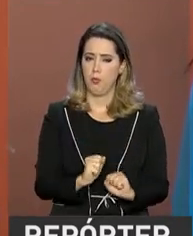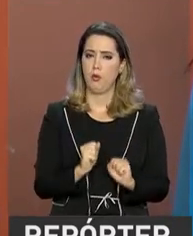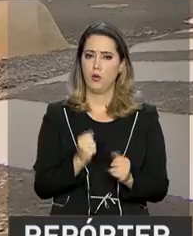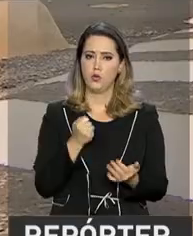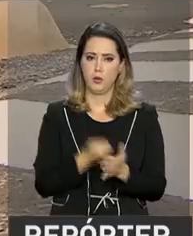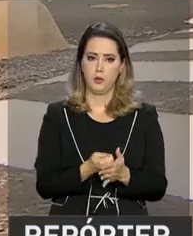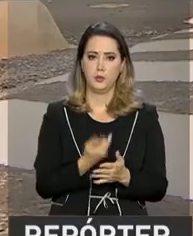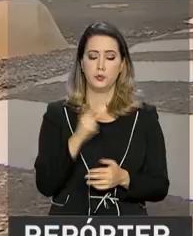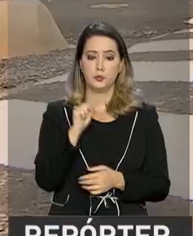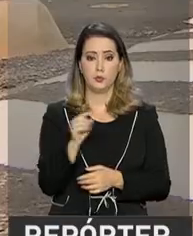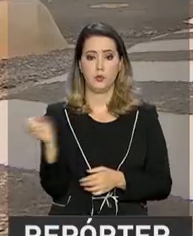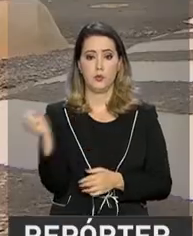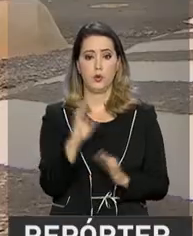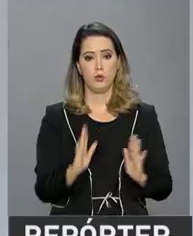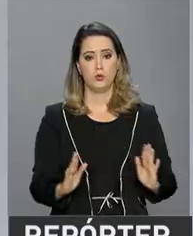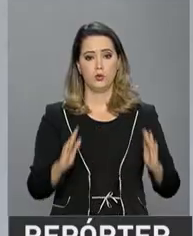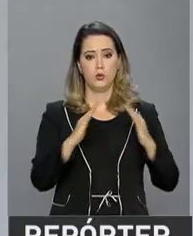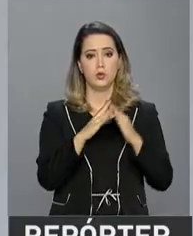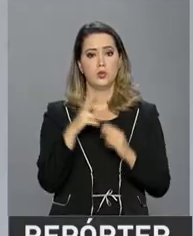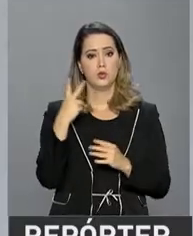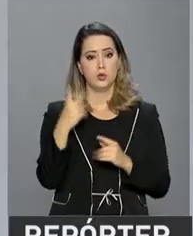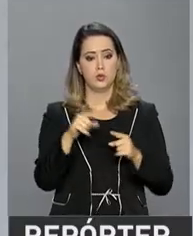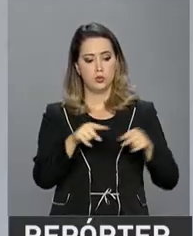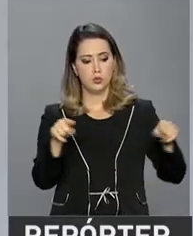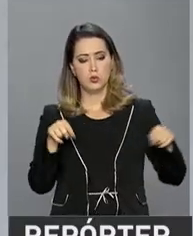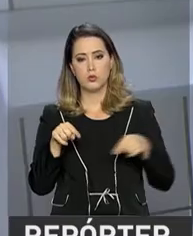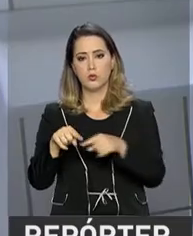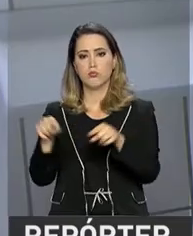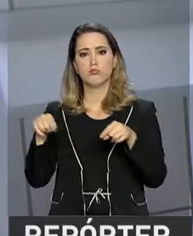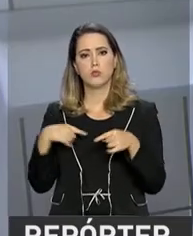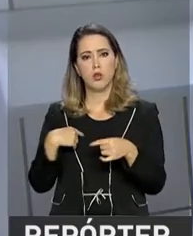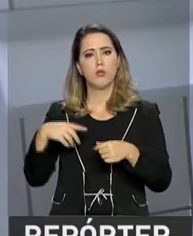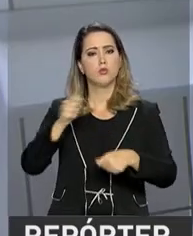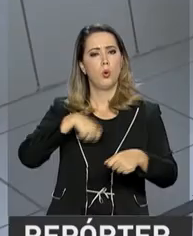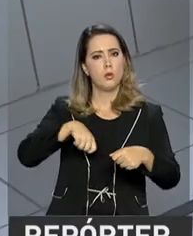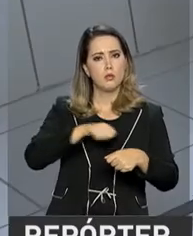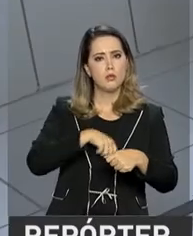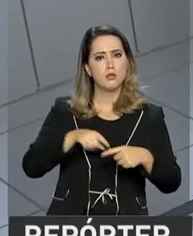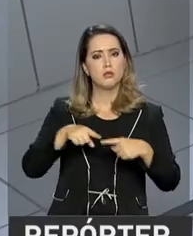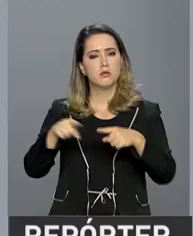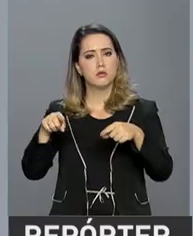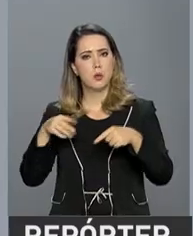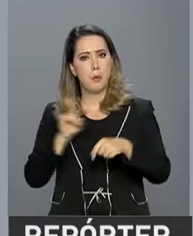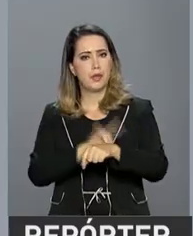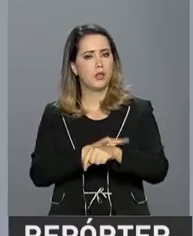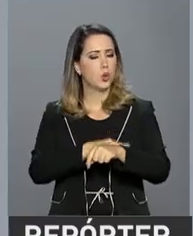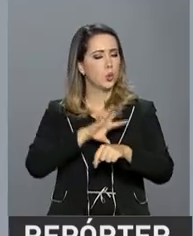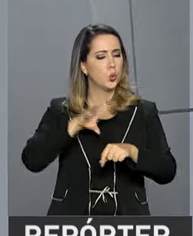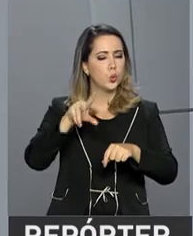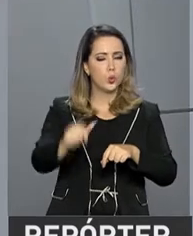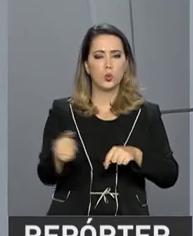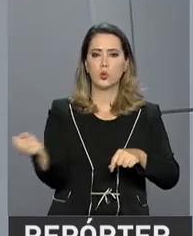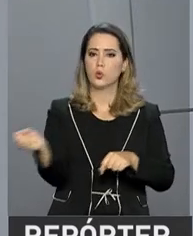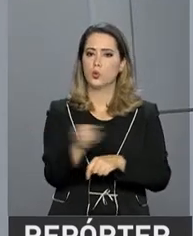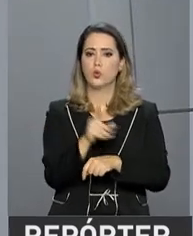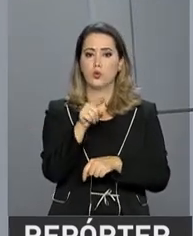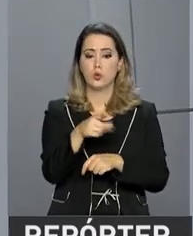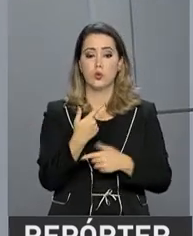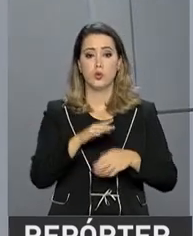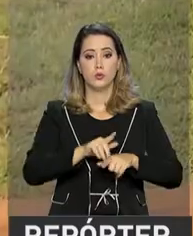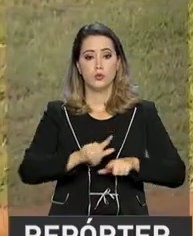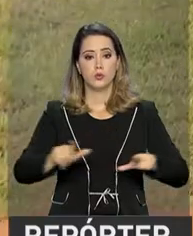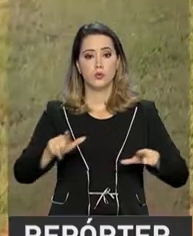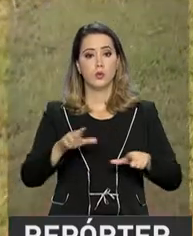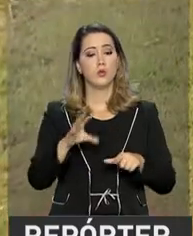todo mundo novo apartamento tem dois quartos sala cozinha área de serviço e banheiro tudo novo revestido em cerâmica